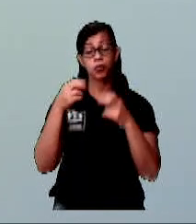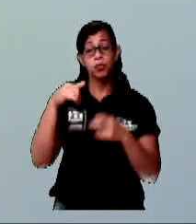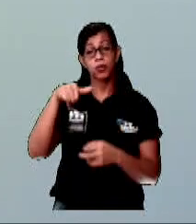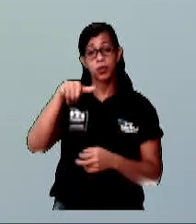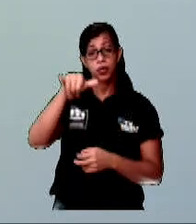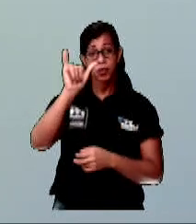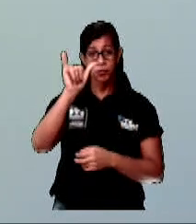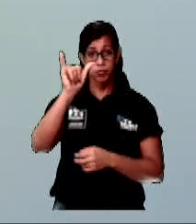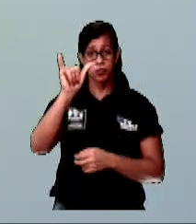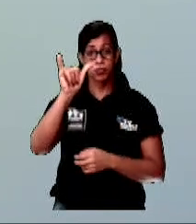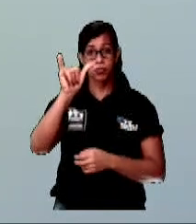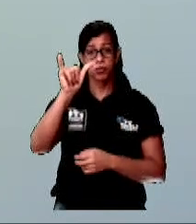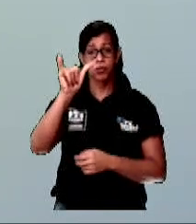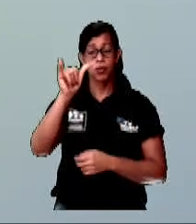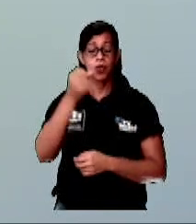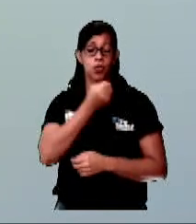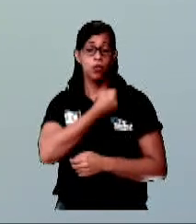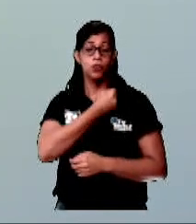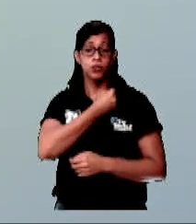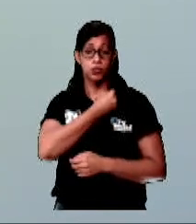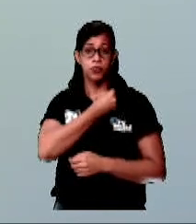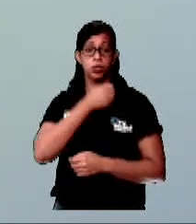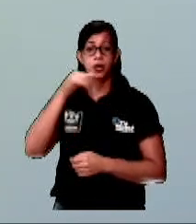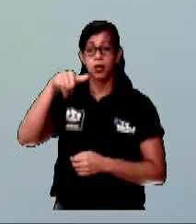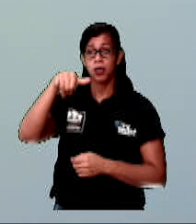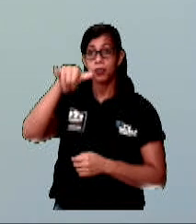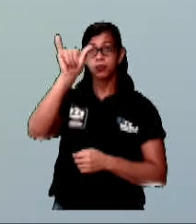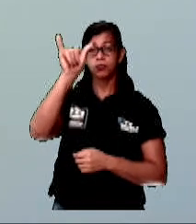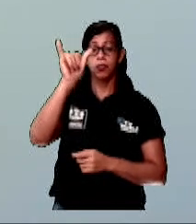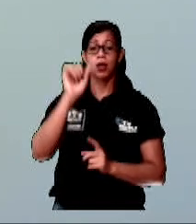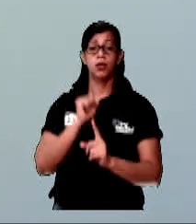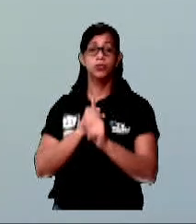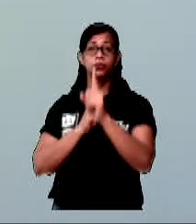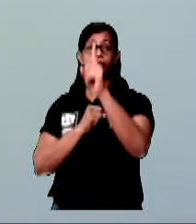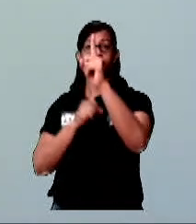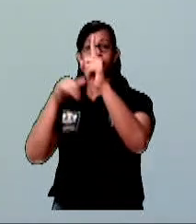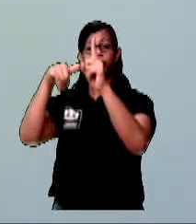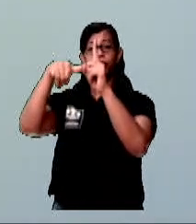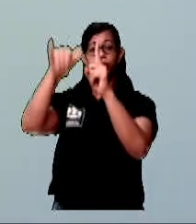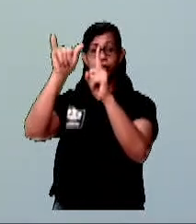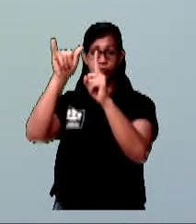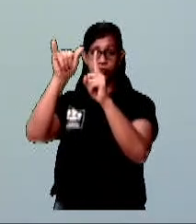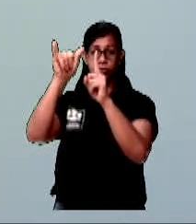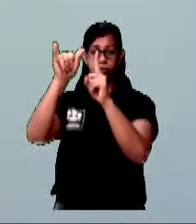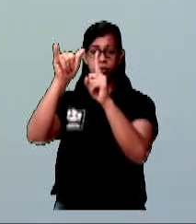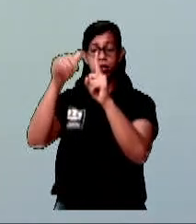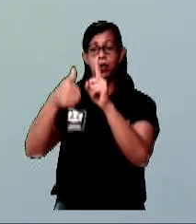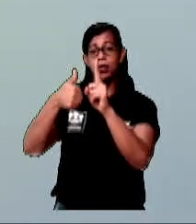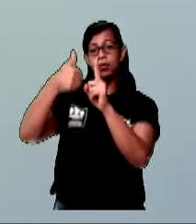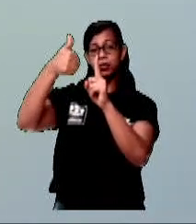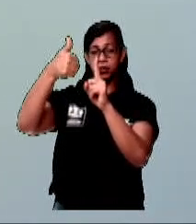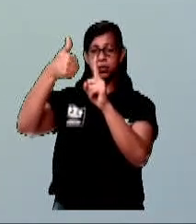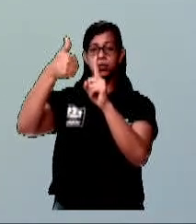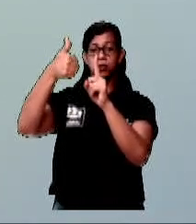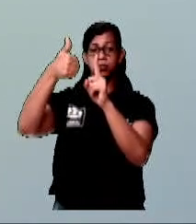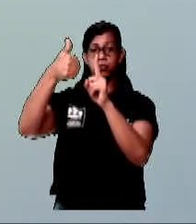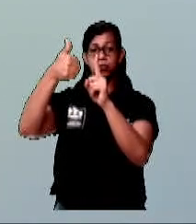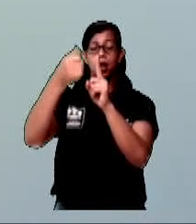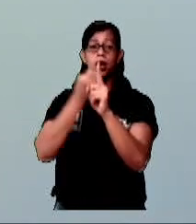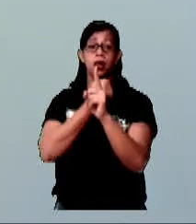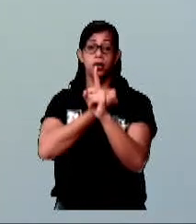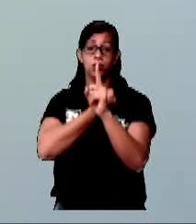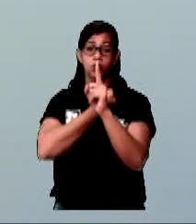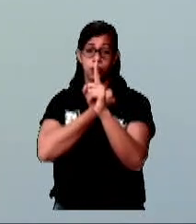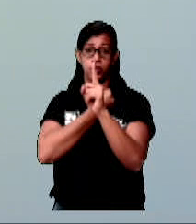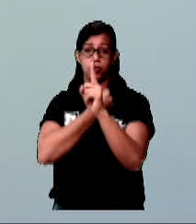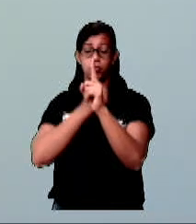número que está acima do X, né, que está na parte para cima aqui com o Y, ele vai ser positivo. E todo número que vai estar para baixo,